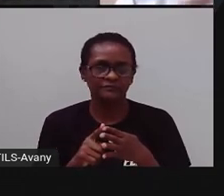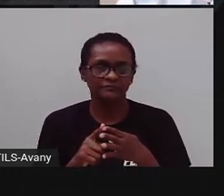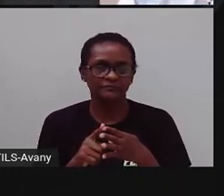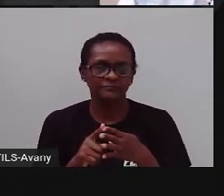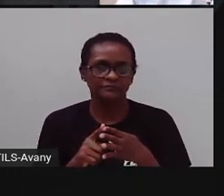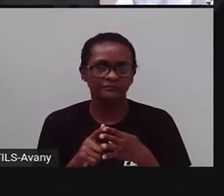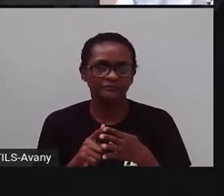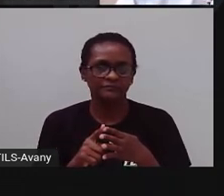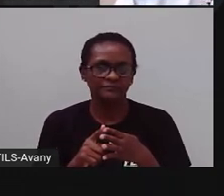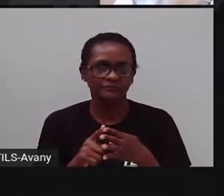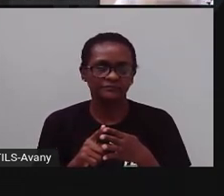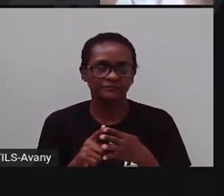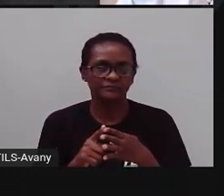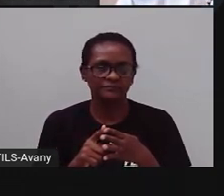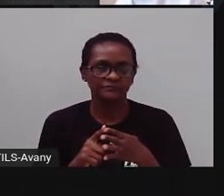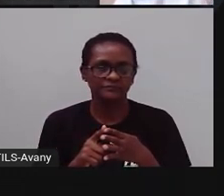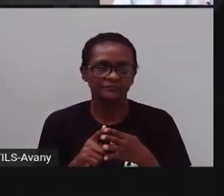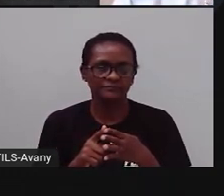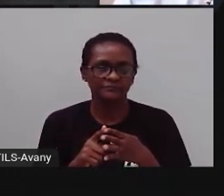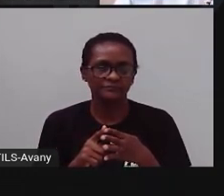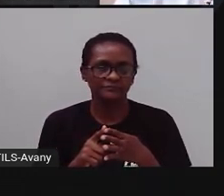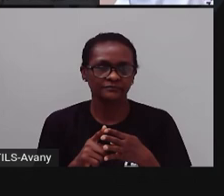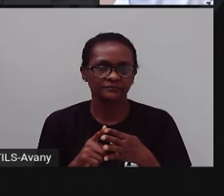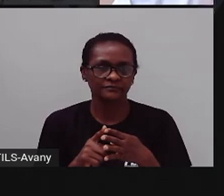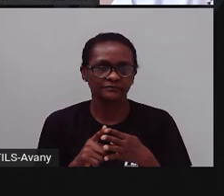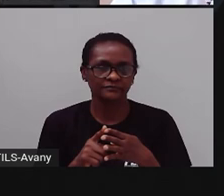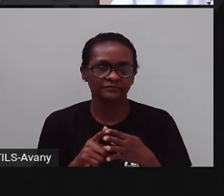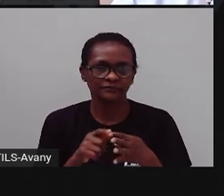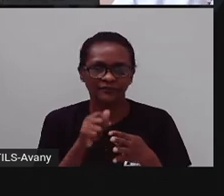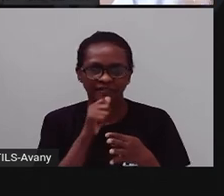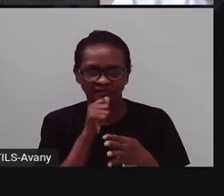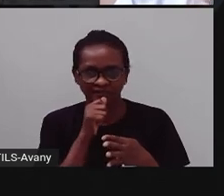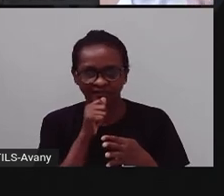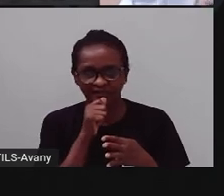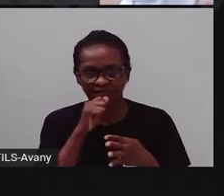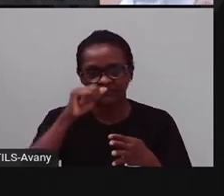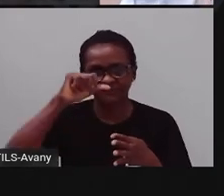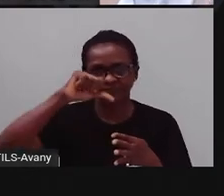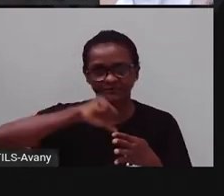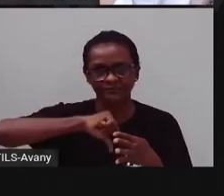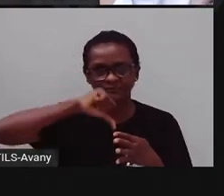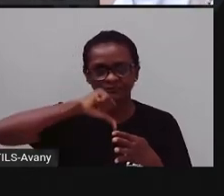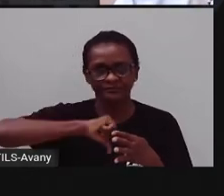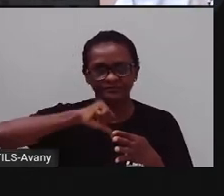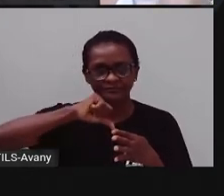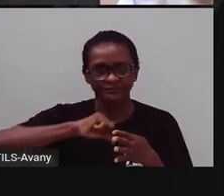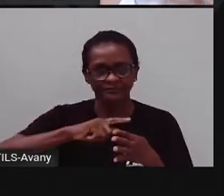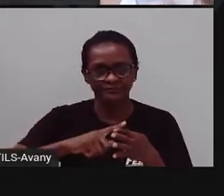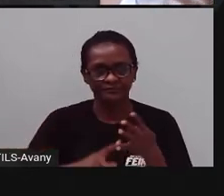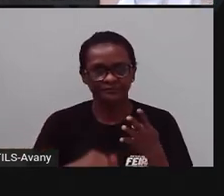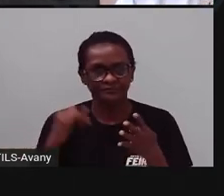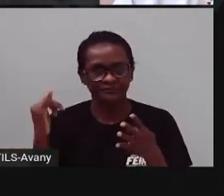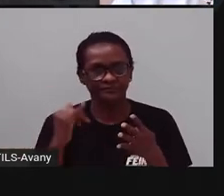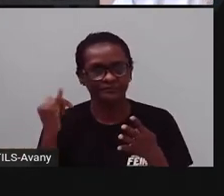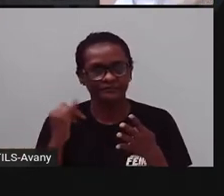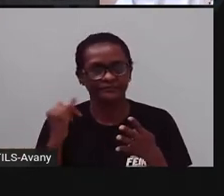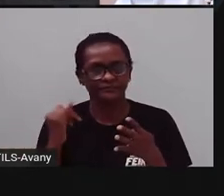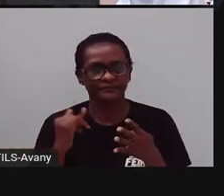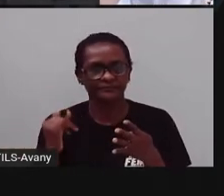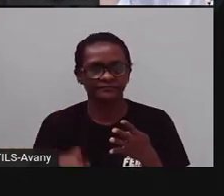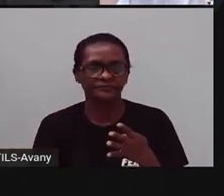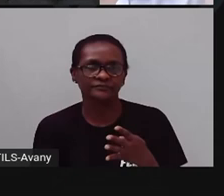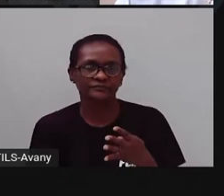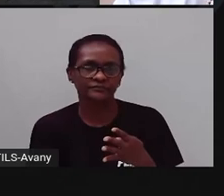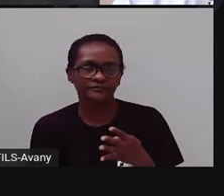Sem essas quatro informações seu convite não vai estar legal para o seu convidado Hoje aconteceu algum problema em seu